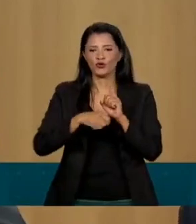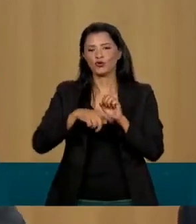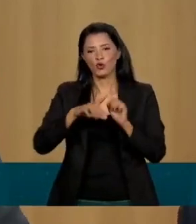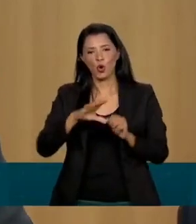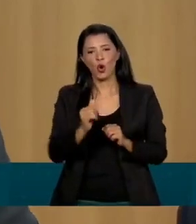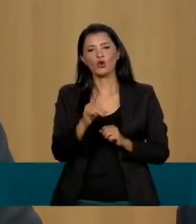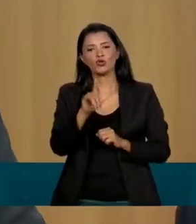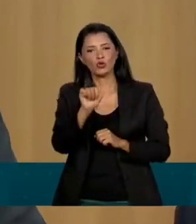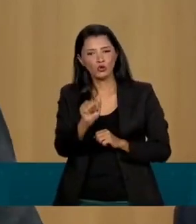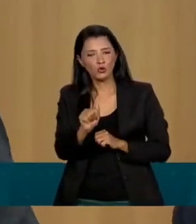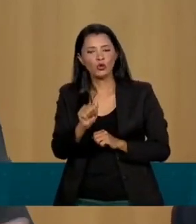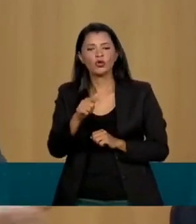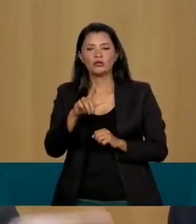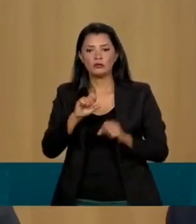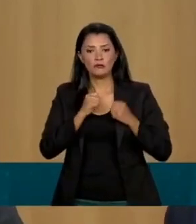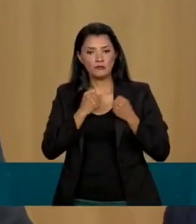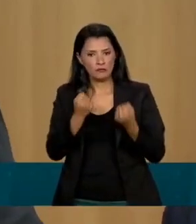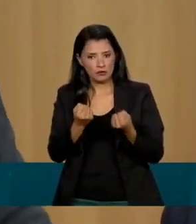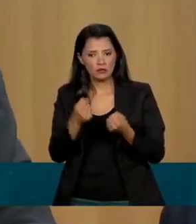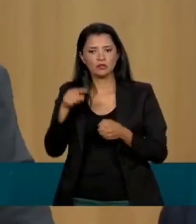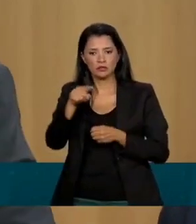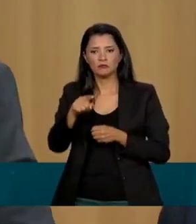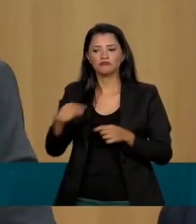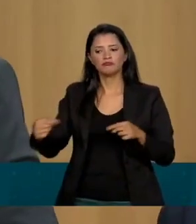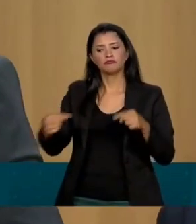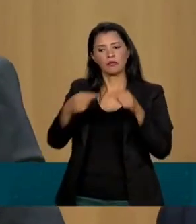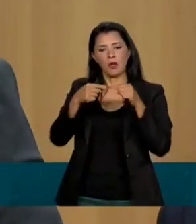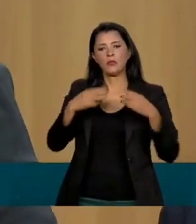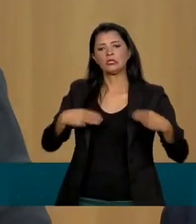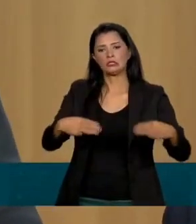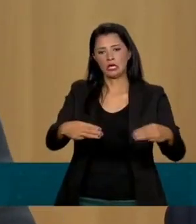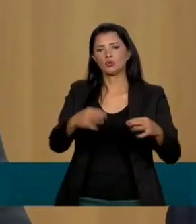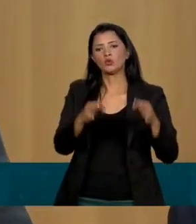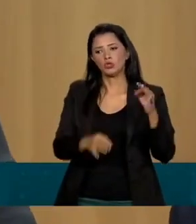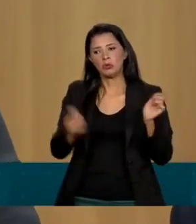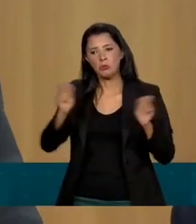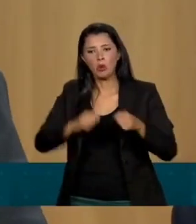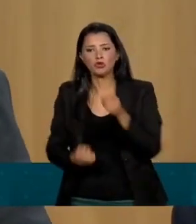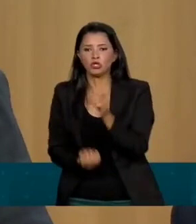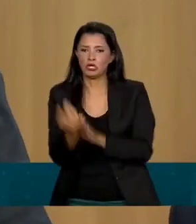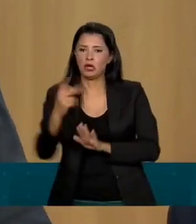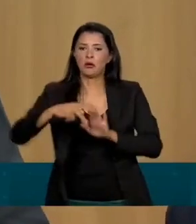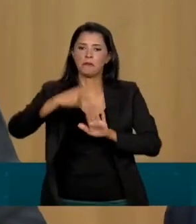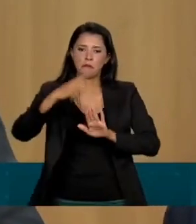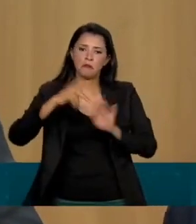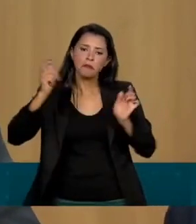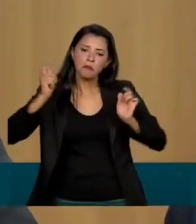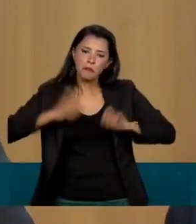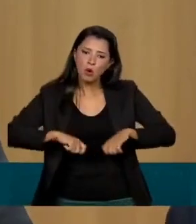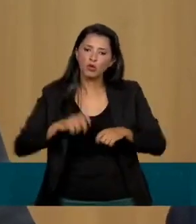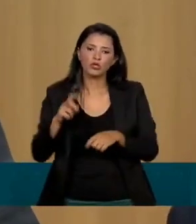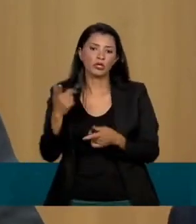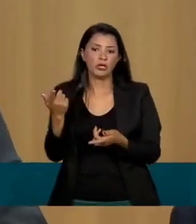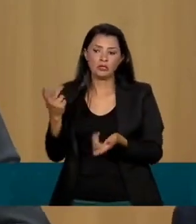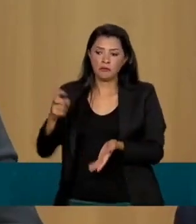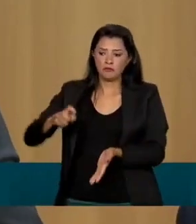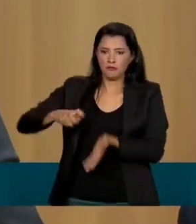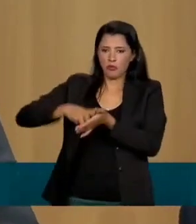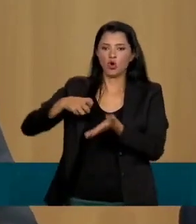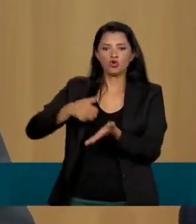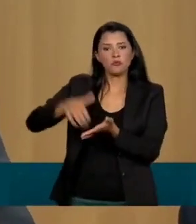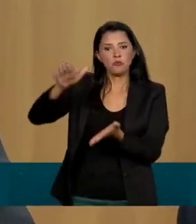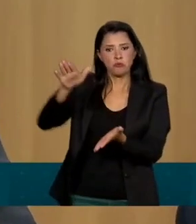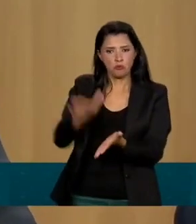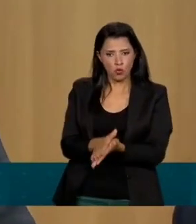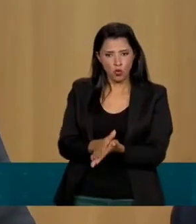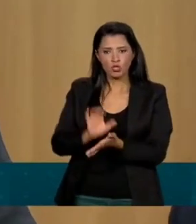ao Ministério da Justiça para editar esse tipo de norma e prevê as sanções possíveis, que vão desde multa até